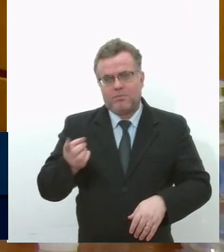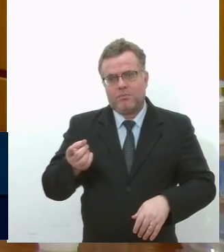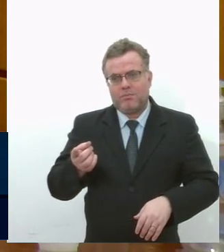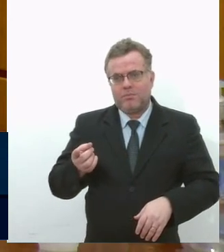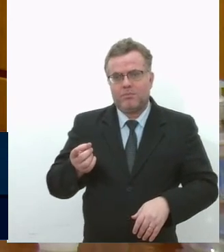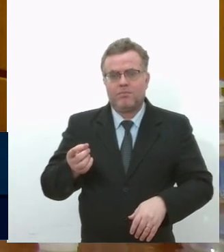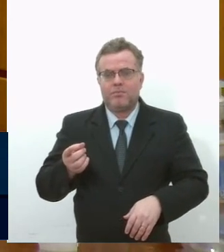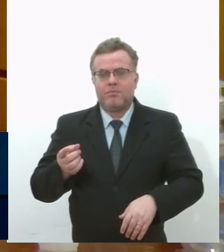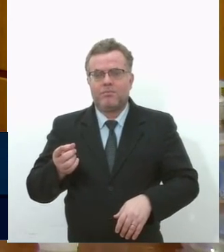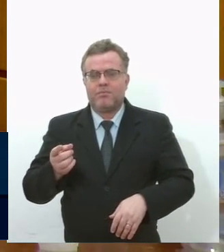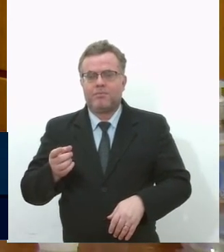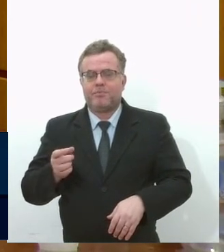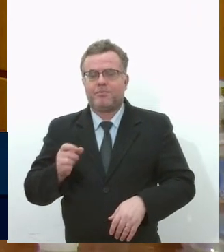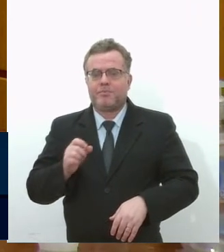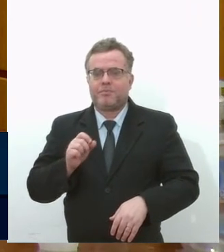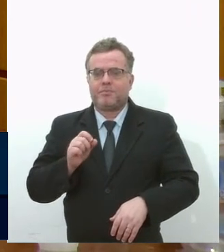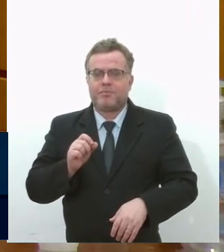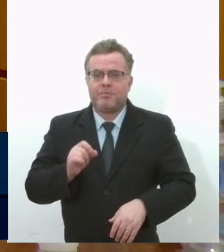Se um fiscal